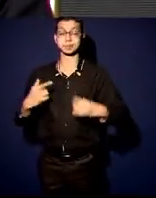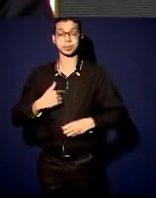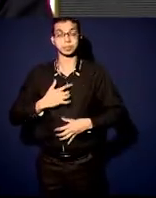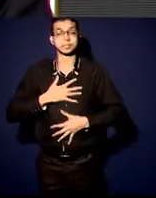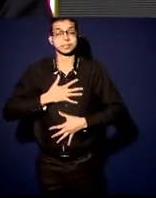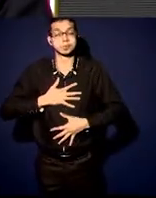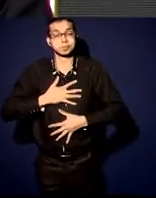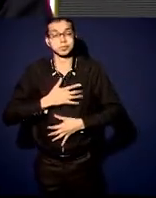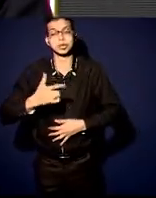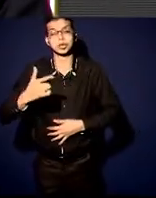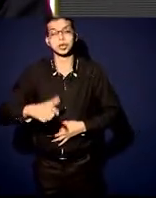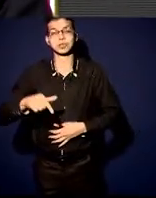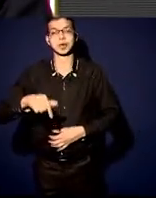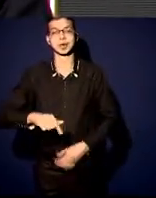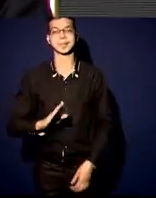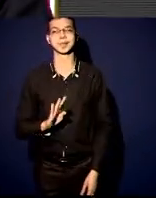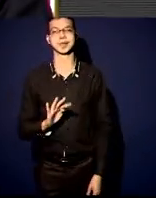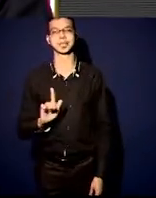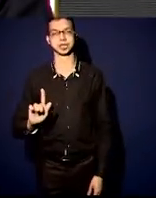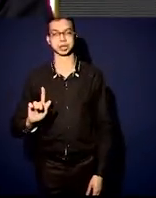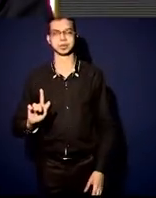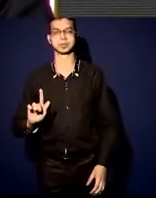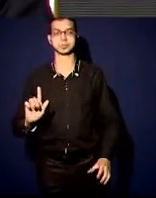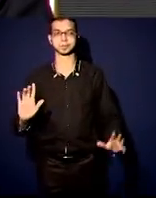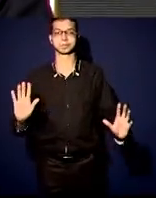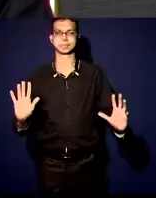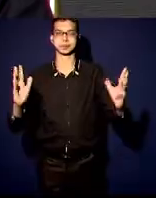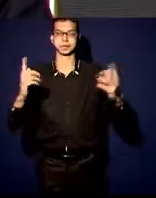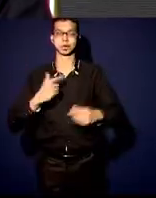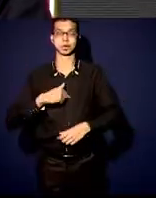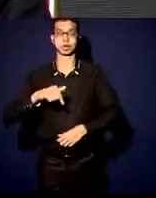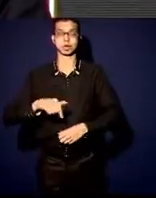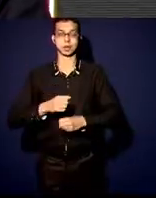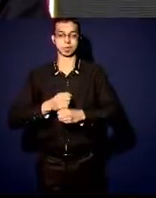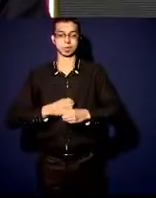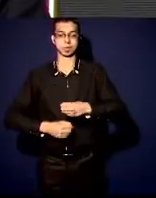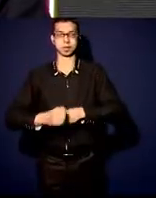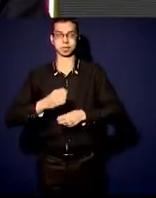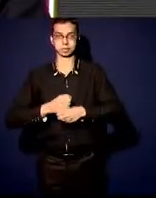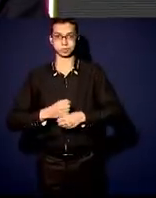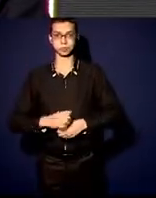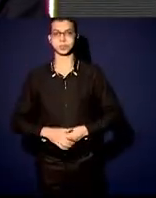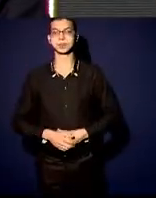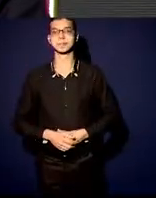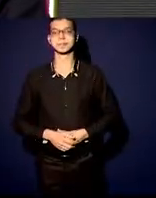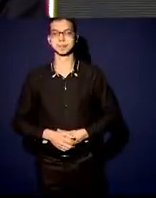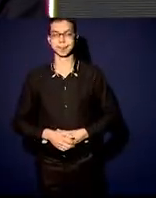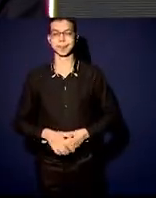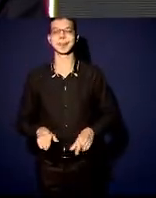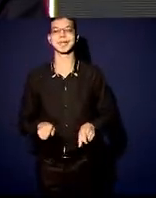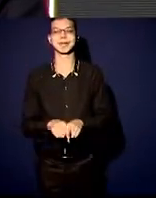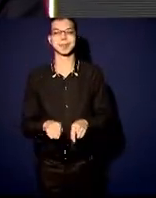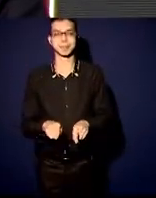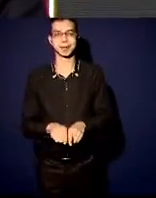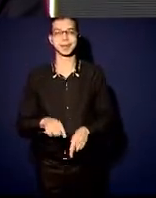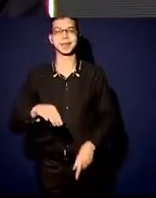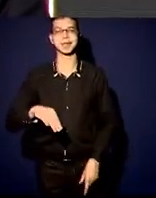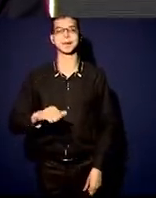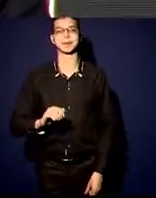prazer estar aqui no evento do BTG estive aqui ano passado também no macroday no ano